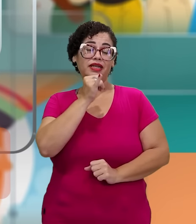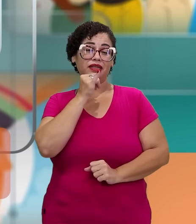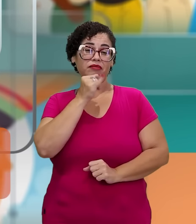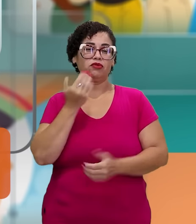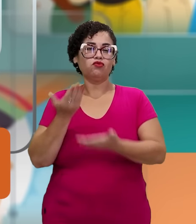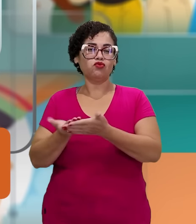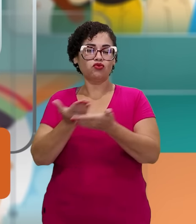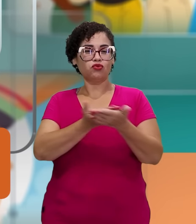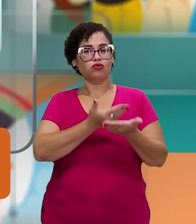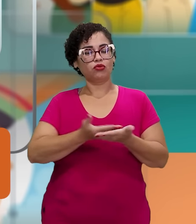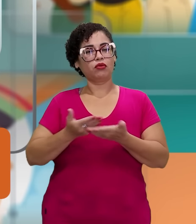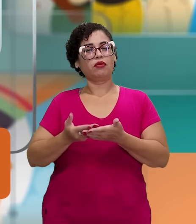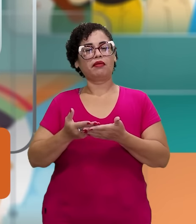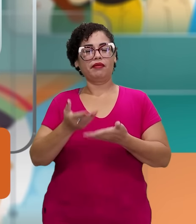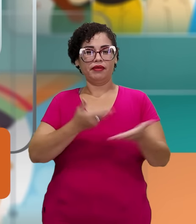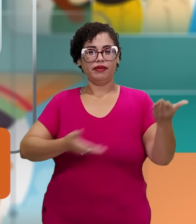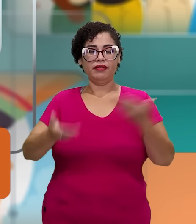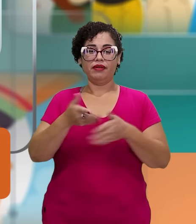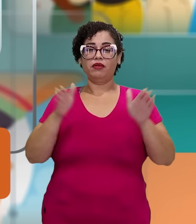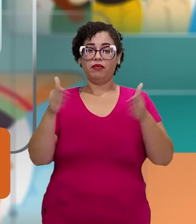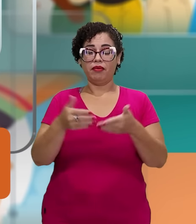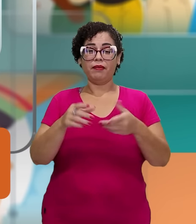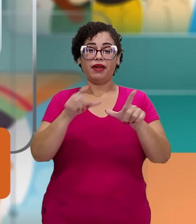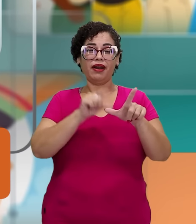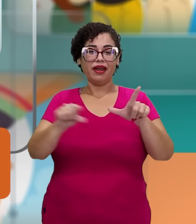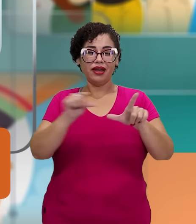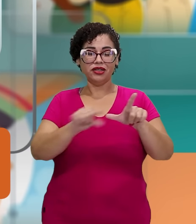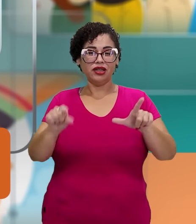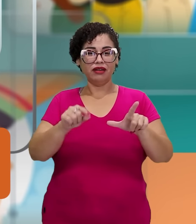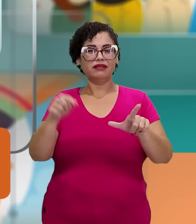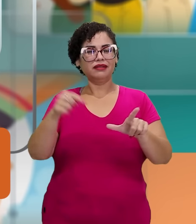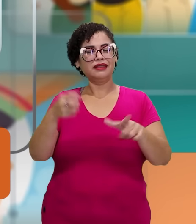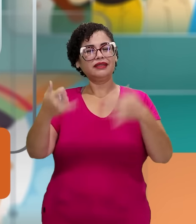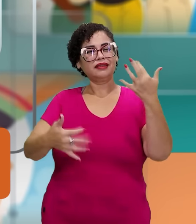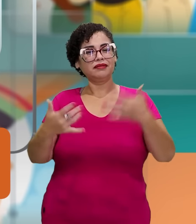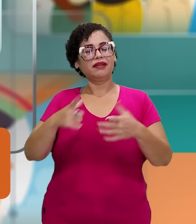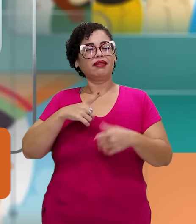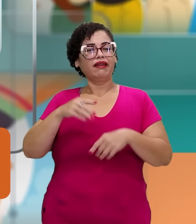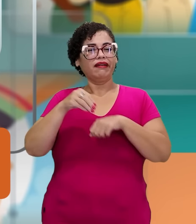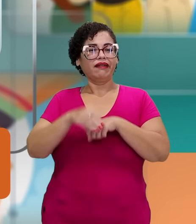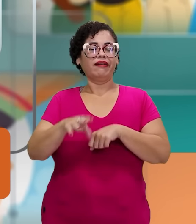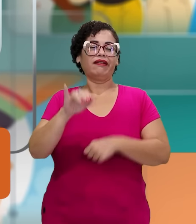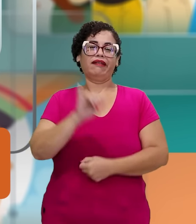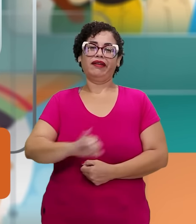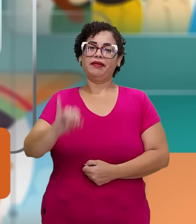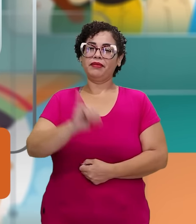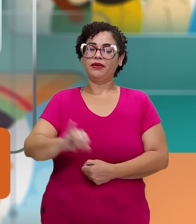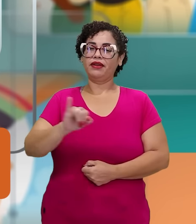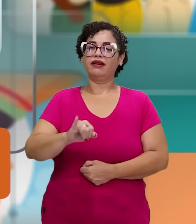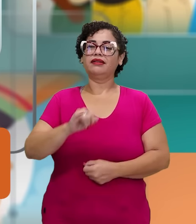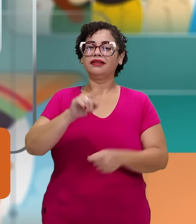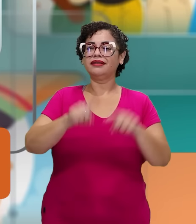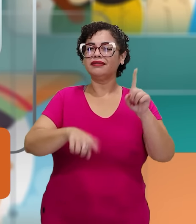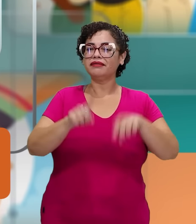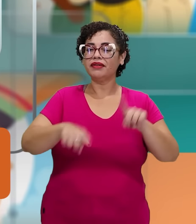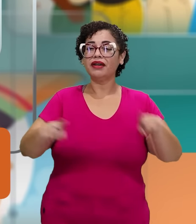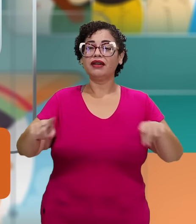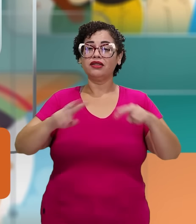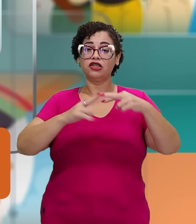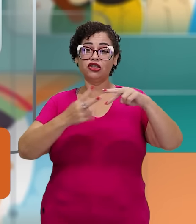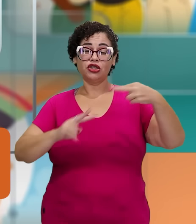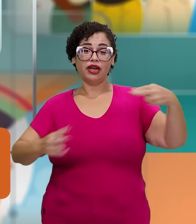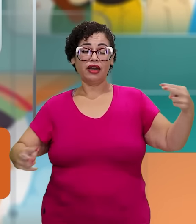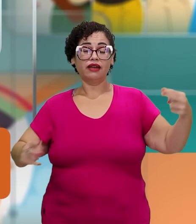conforme compartilhado na legenda destaca a contribuição significativa de variantes genéticas de